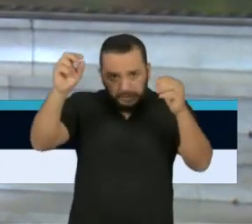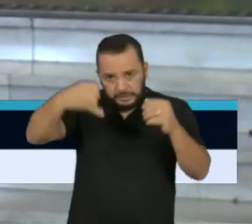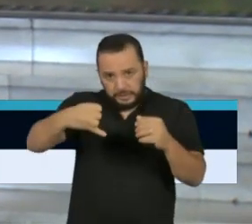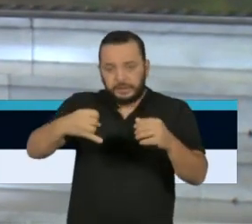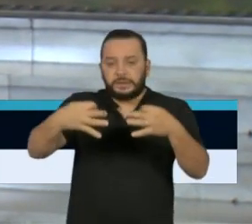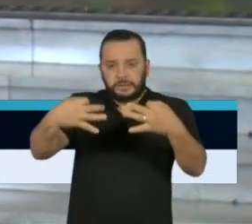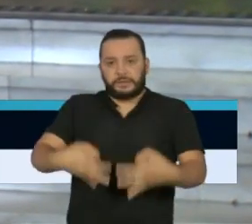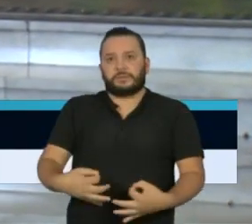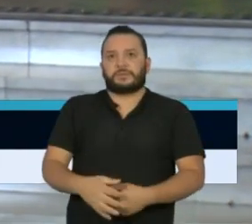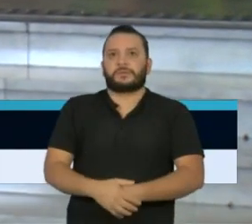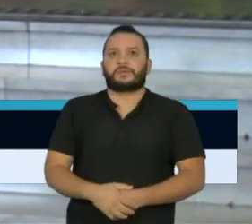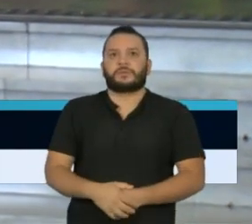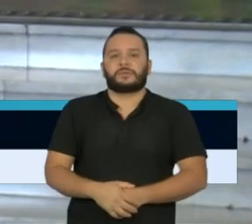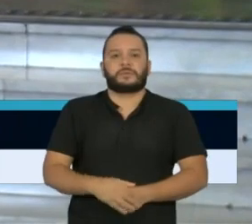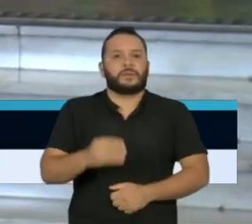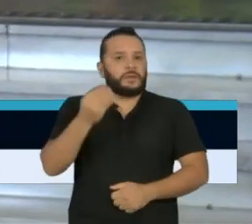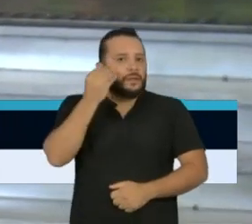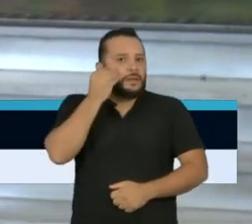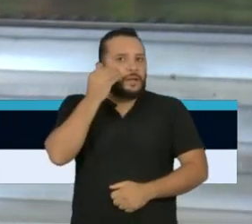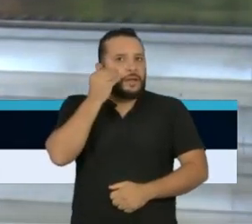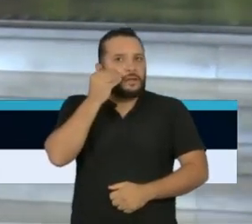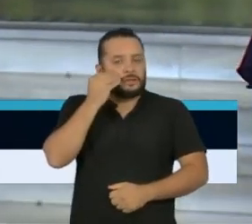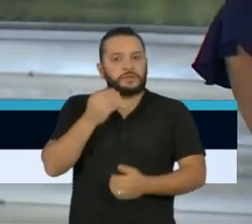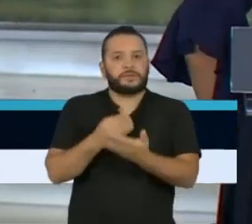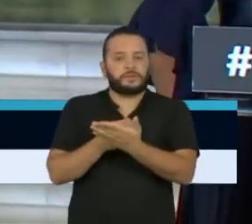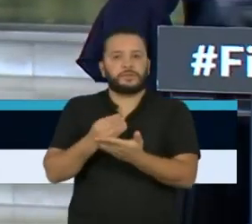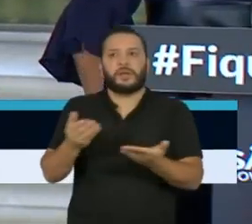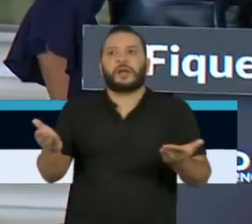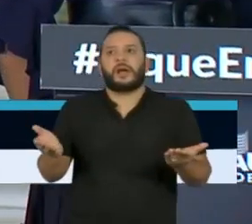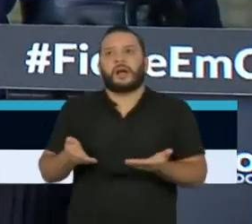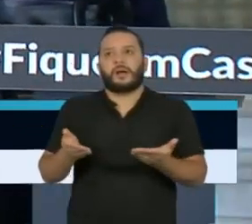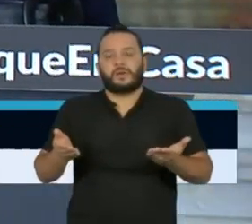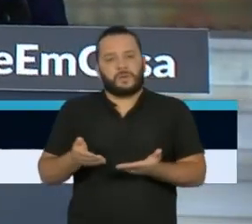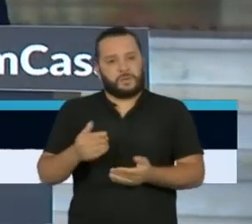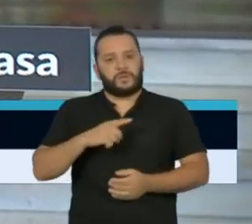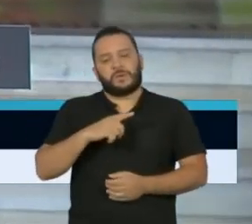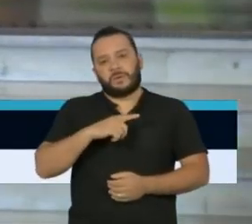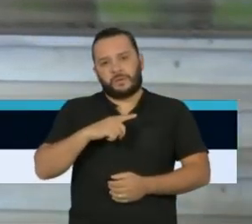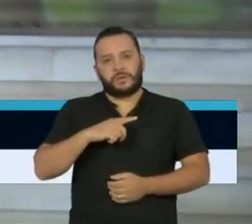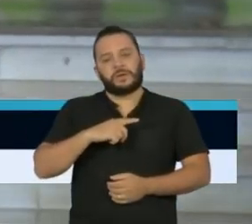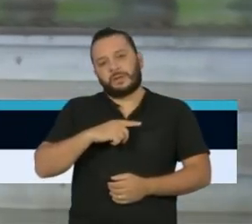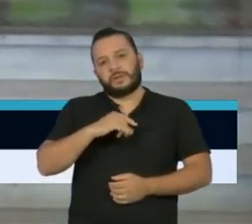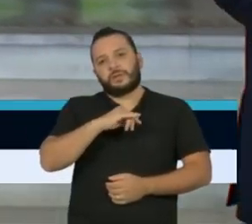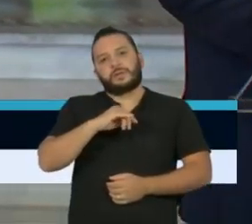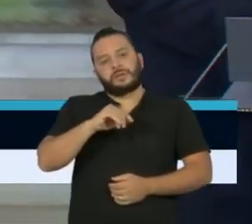complementação sobre os testes com o Dr. Germa e ou Dr. Davi Wipp.